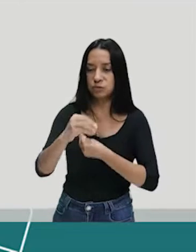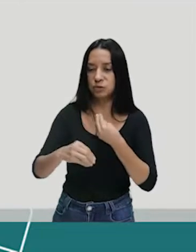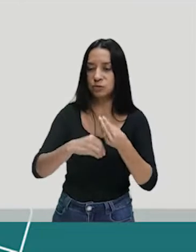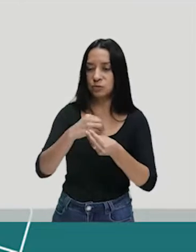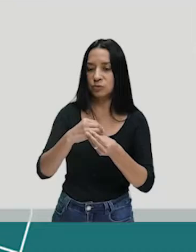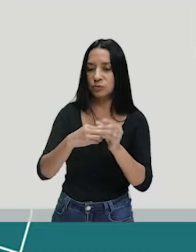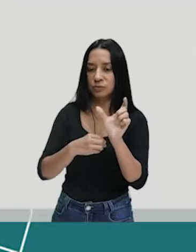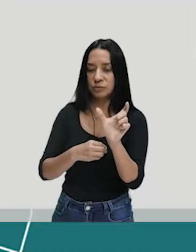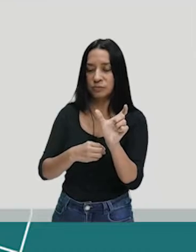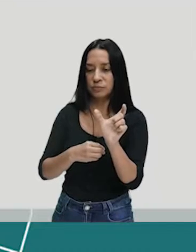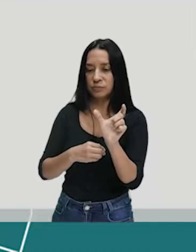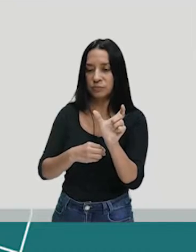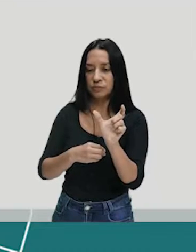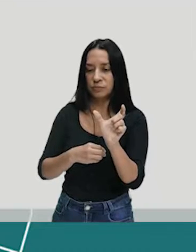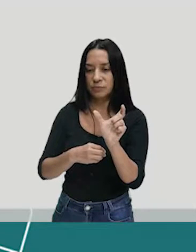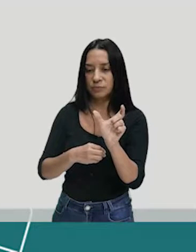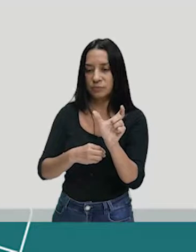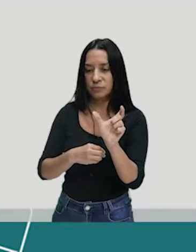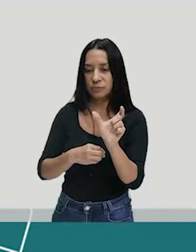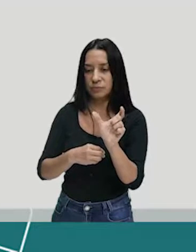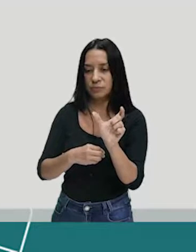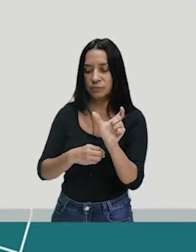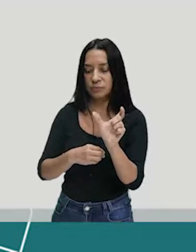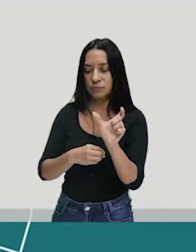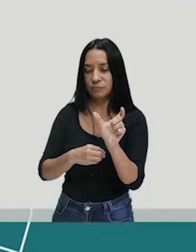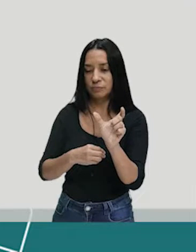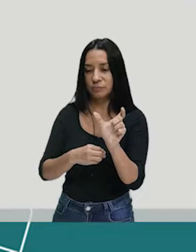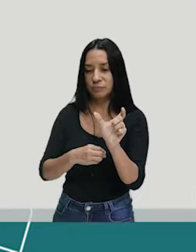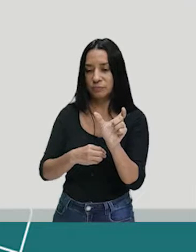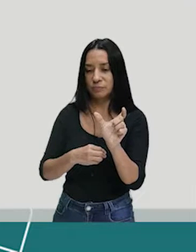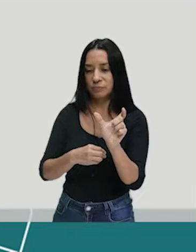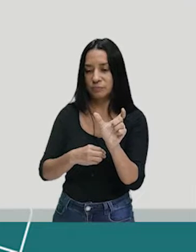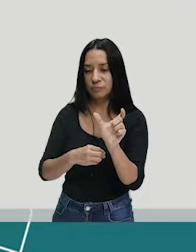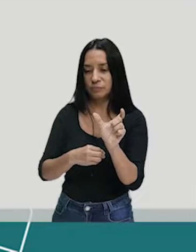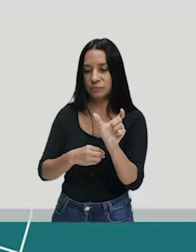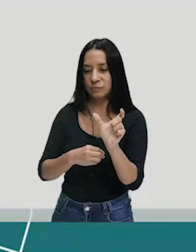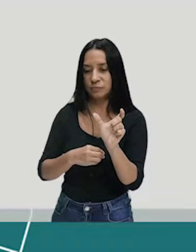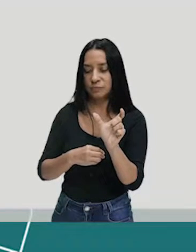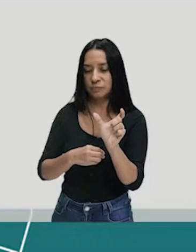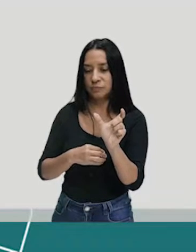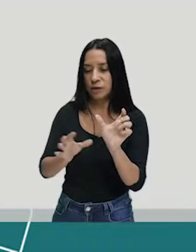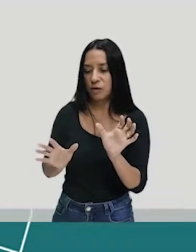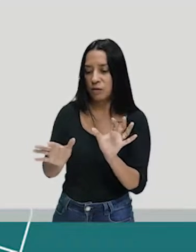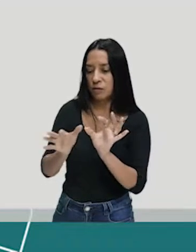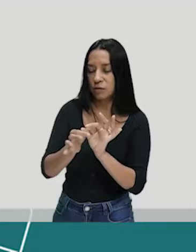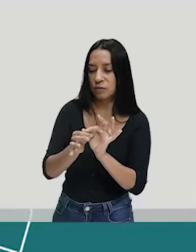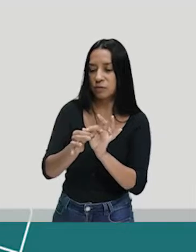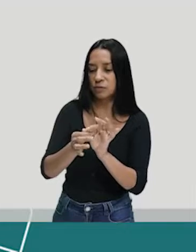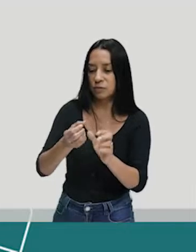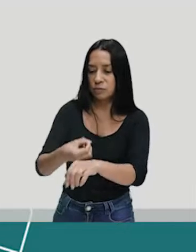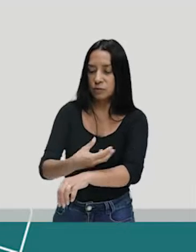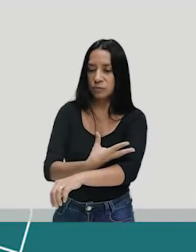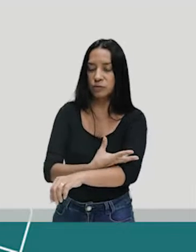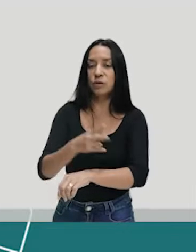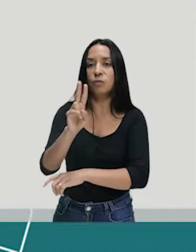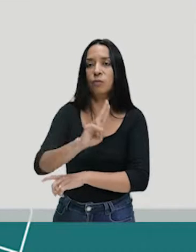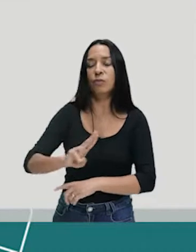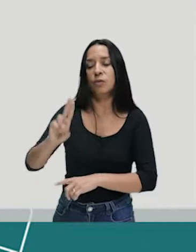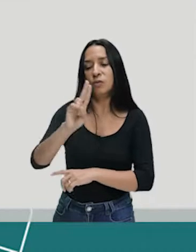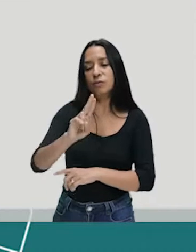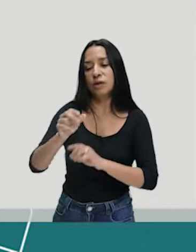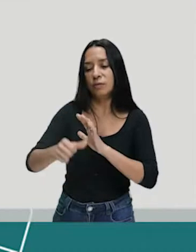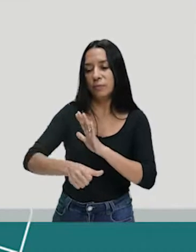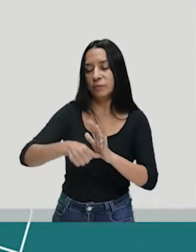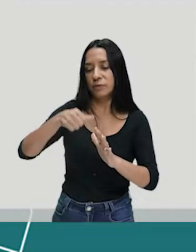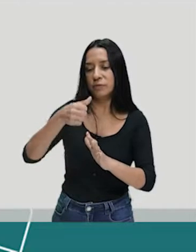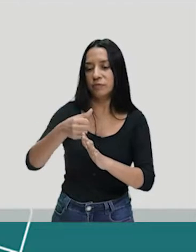entre a palavra Emotion e ícone ícone de emoção então a princípio quando foi utilizado